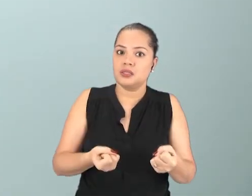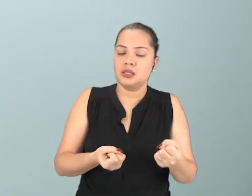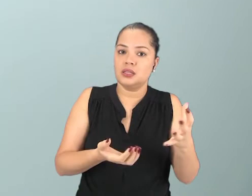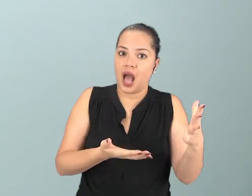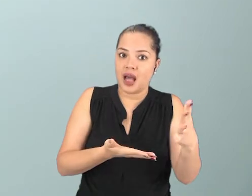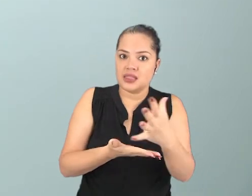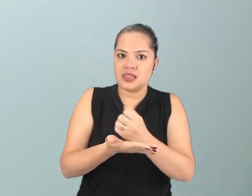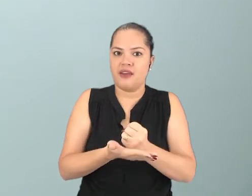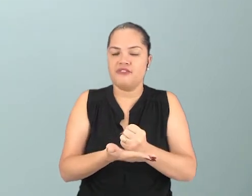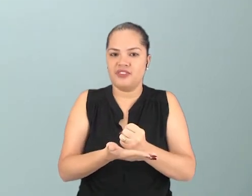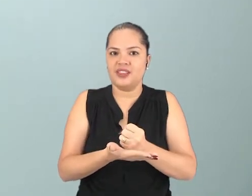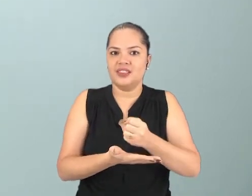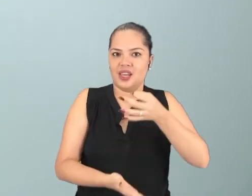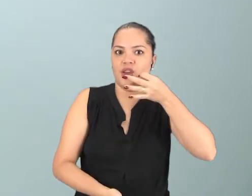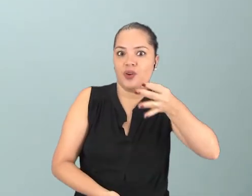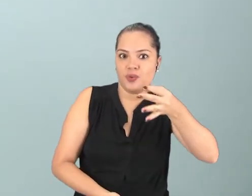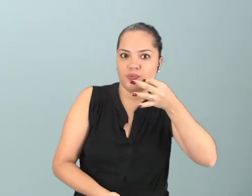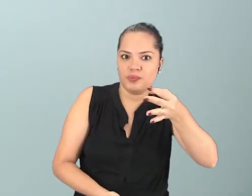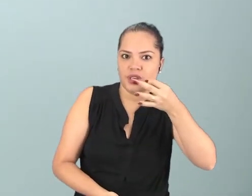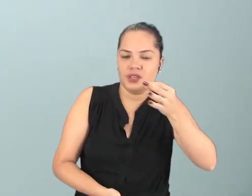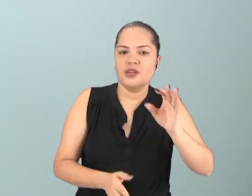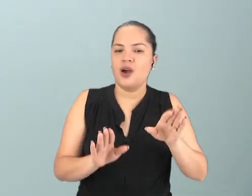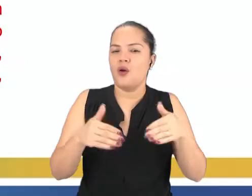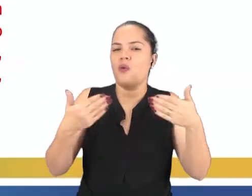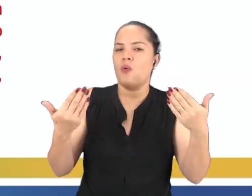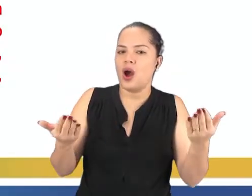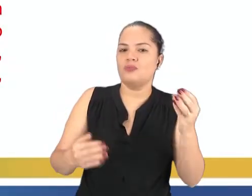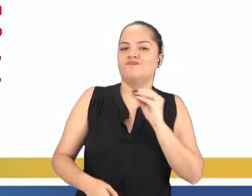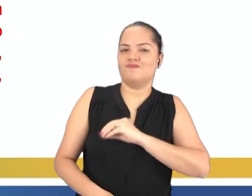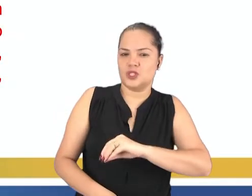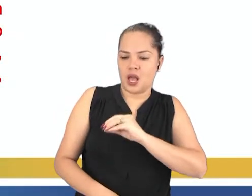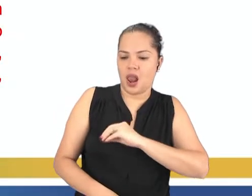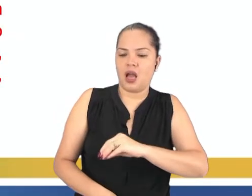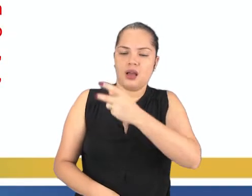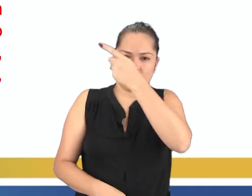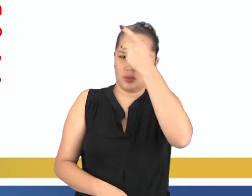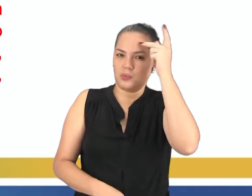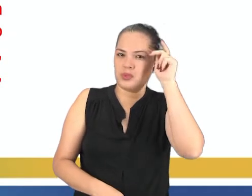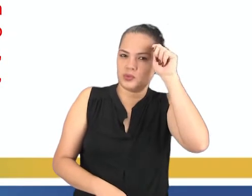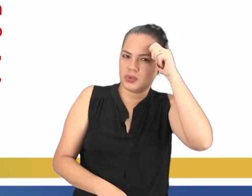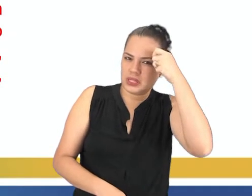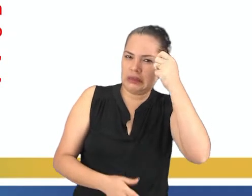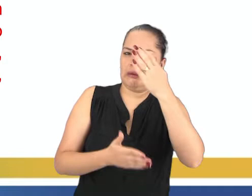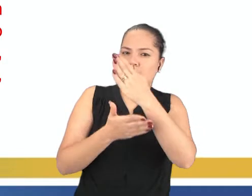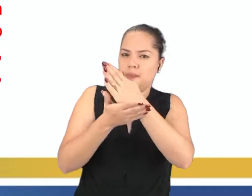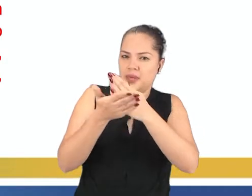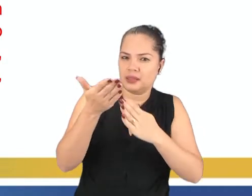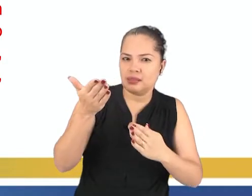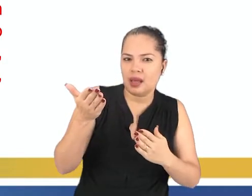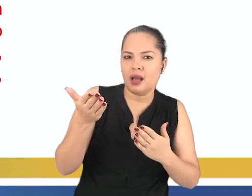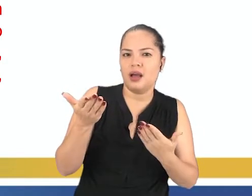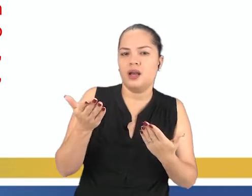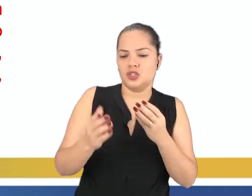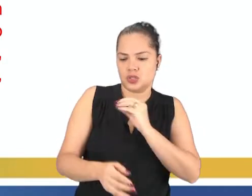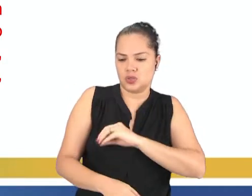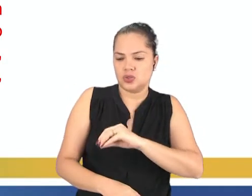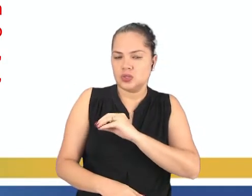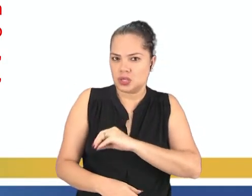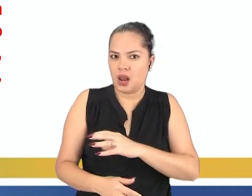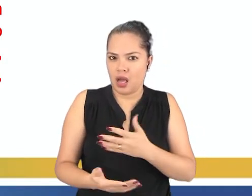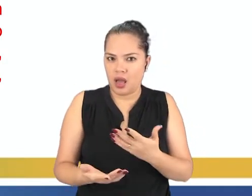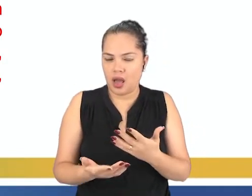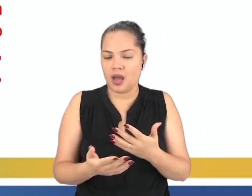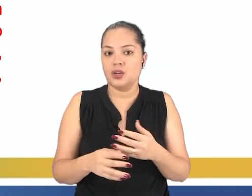Quais são os argumentos? Enquanto o salário do homem negro for quase metade do homem branco, mesmo com